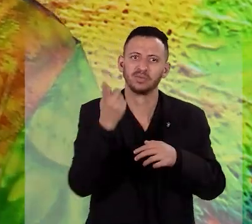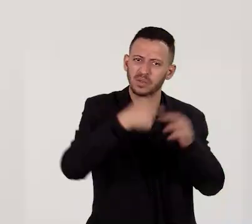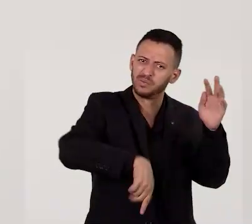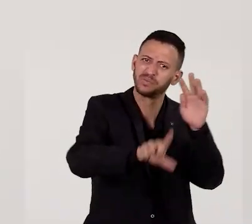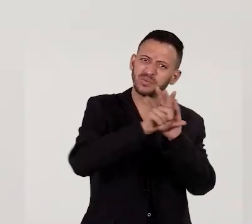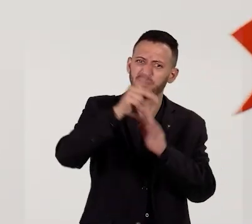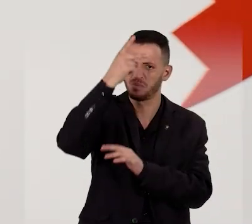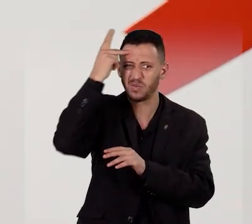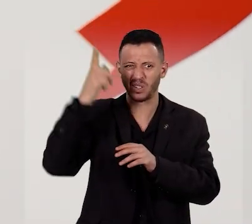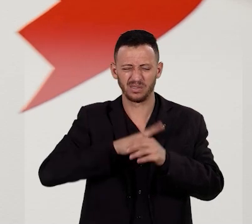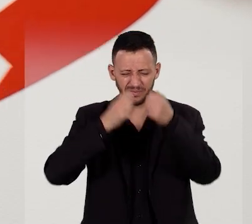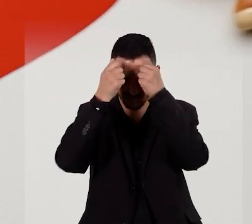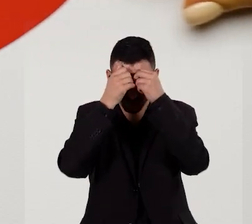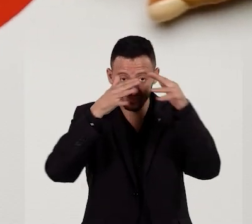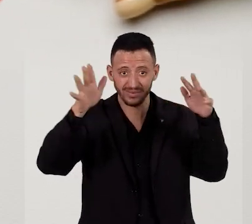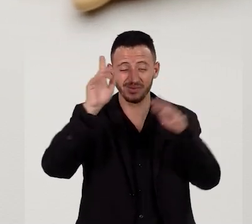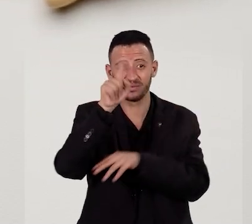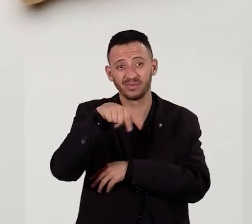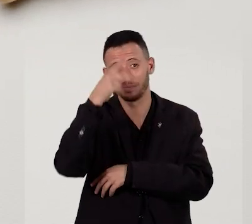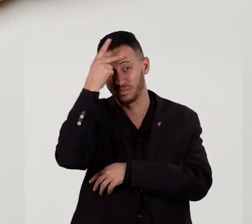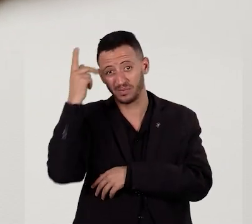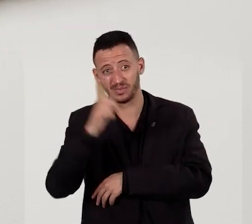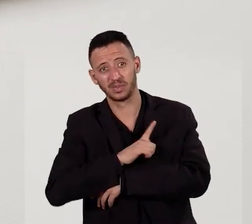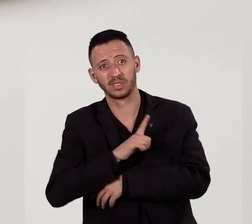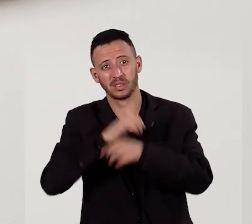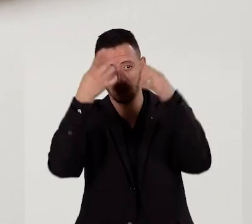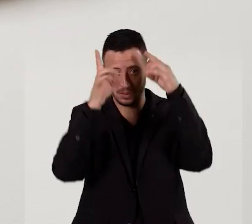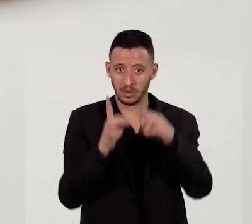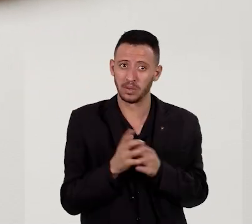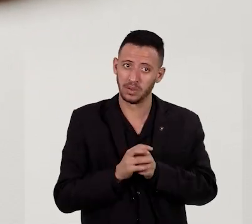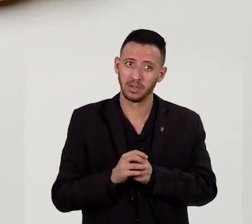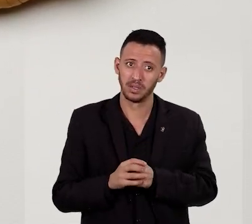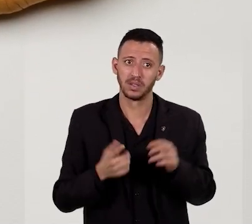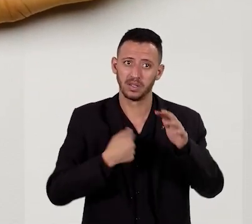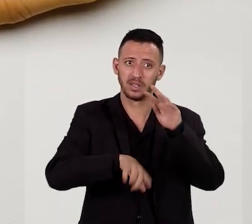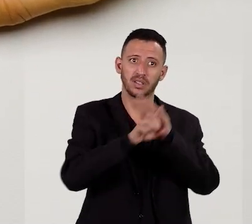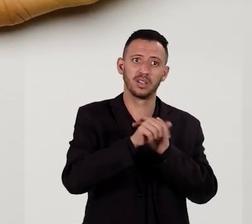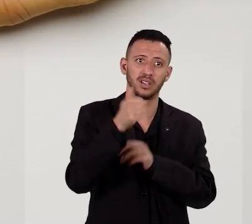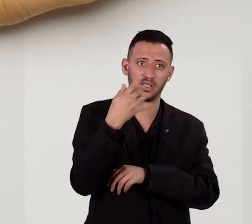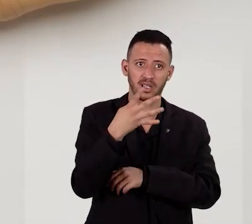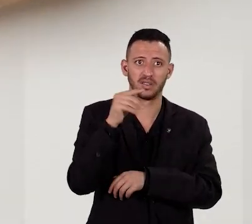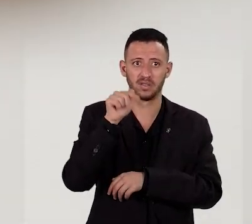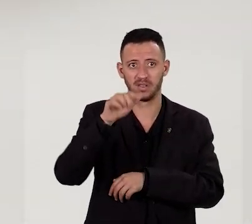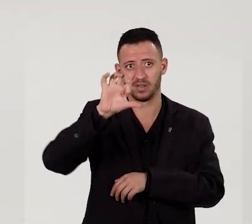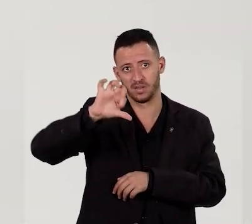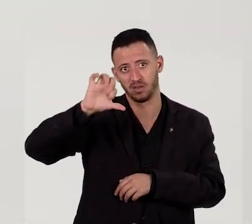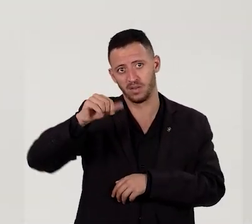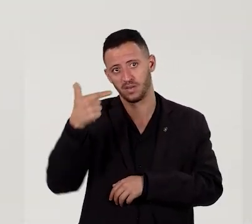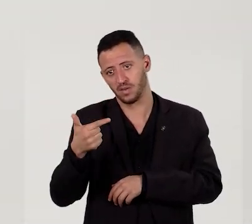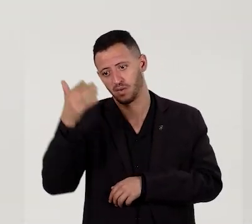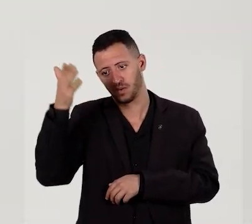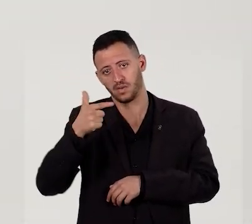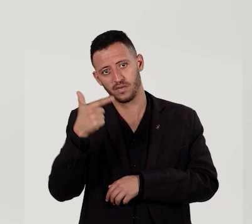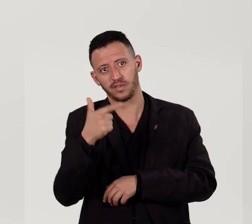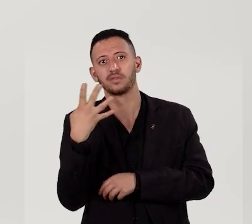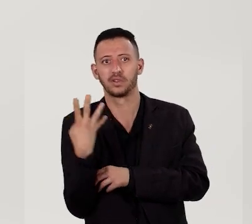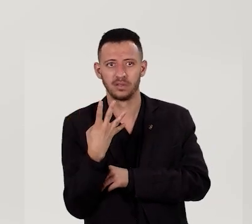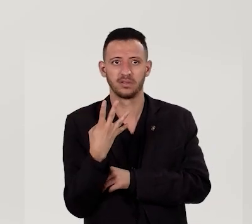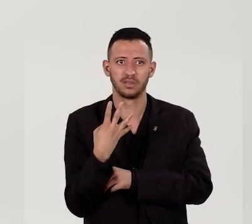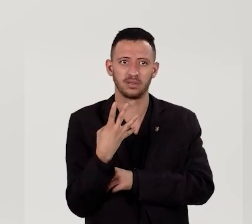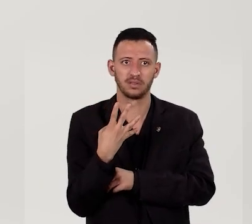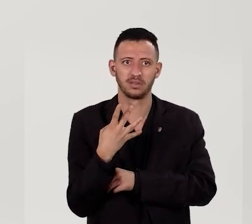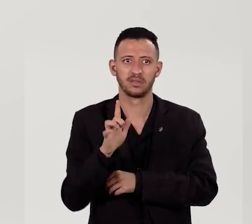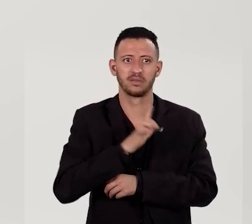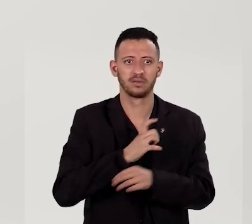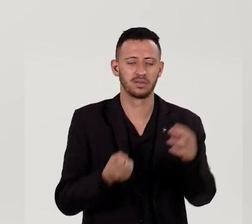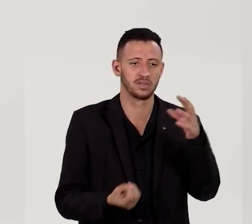seguir. Por lei, pessoas com autismo são consideradas pessoas com deficiência. A Lei 14.992, de outubro